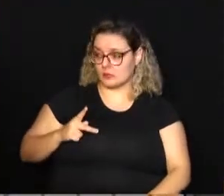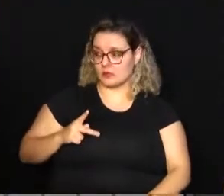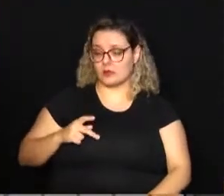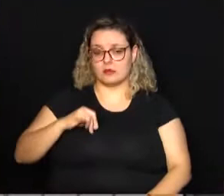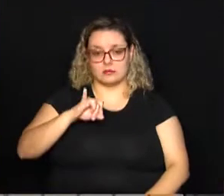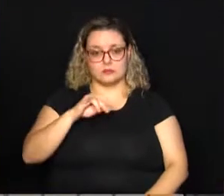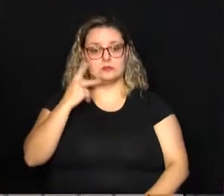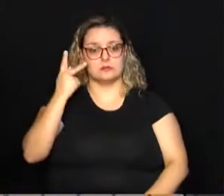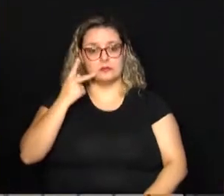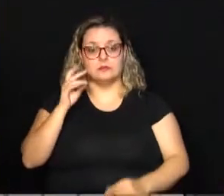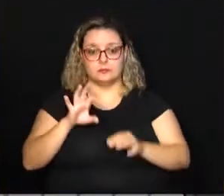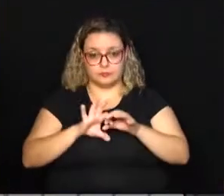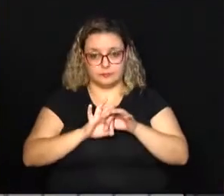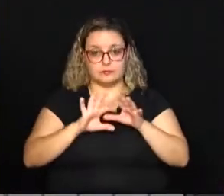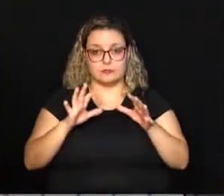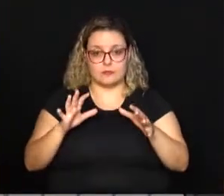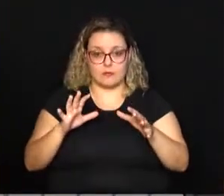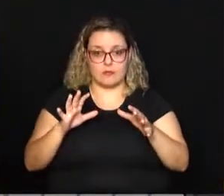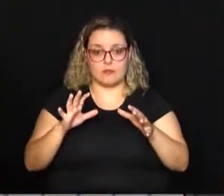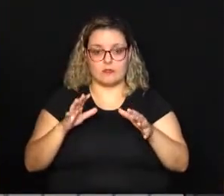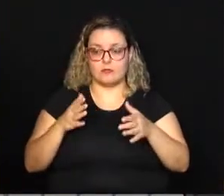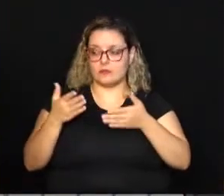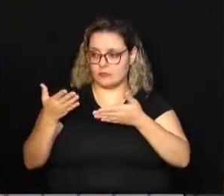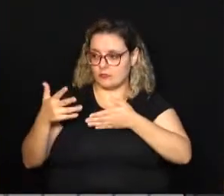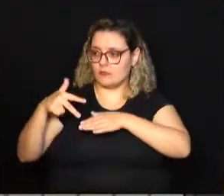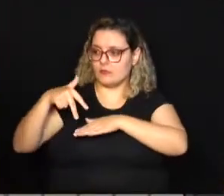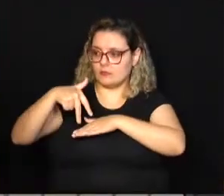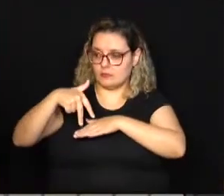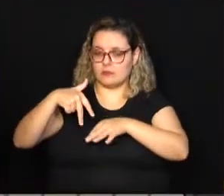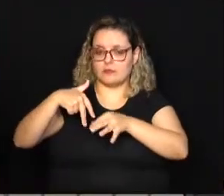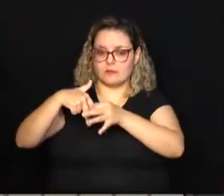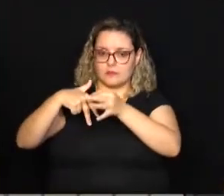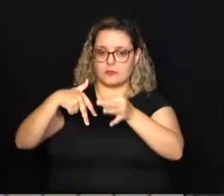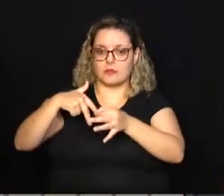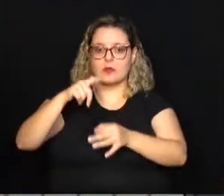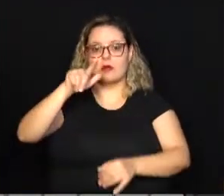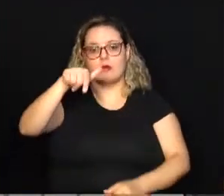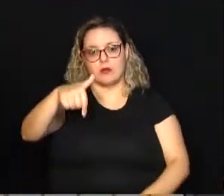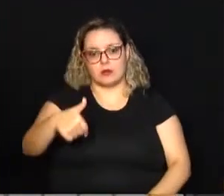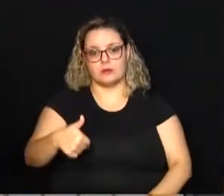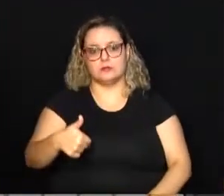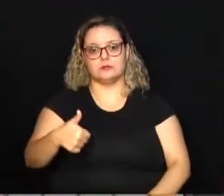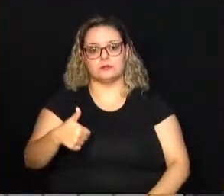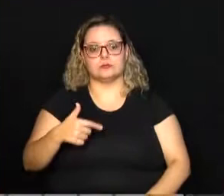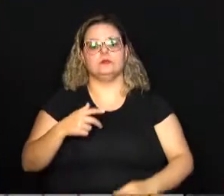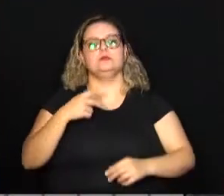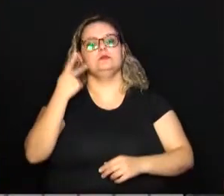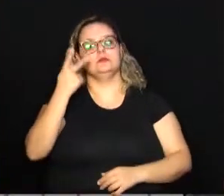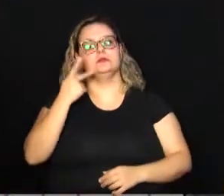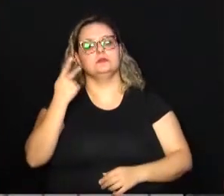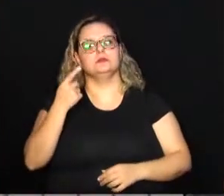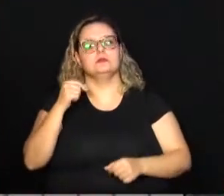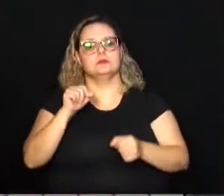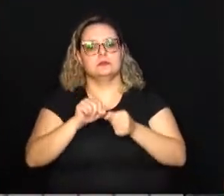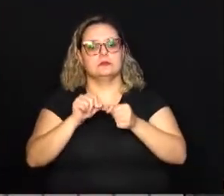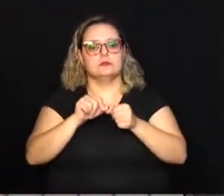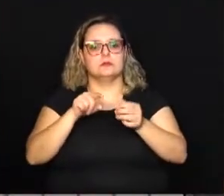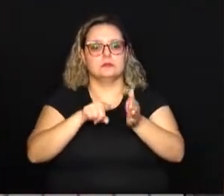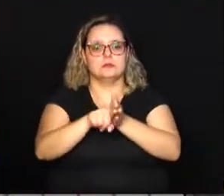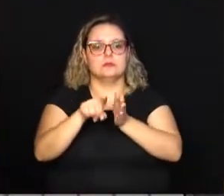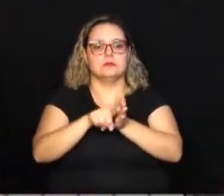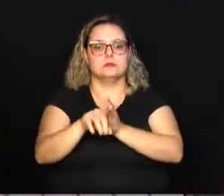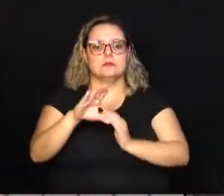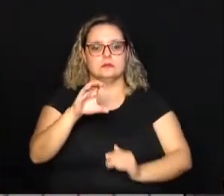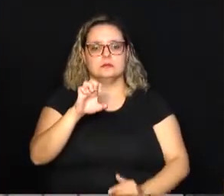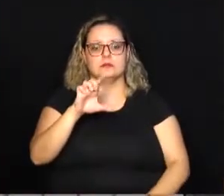me permitirem, a palavra para o senhor. E, em seguida, os vereadores fazem os questionamentos. Pode ser assim, Cecílio?